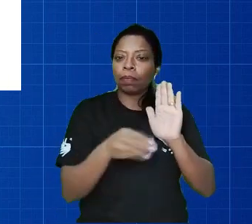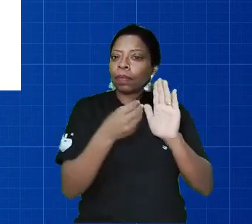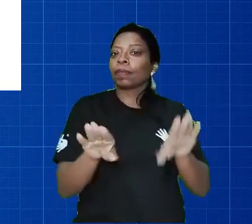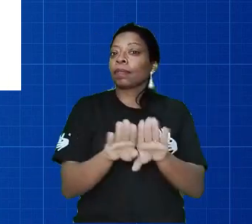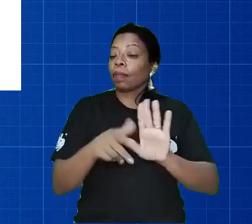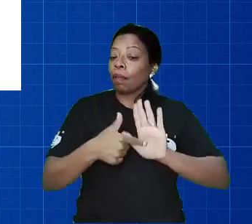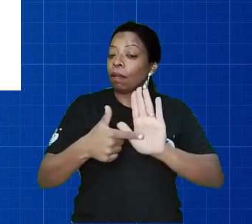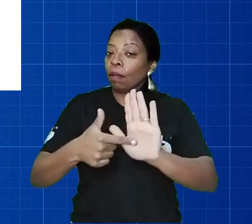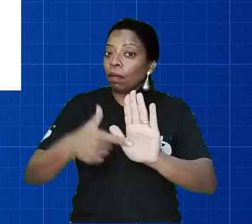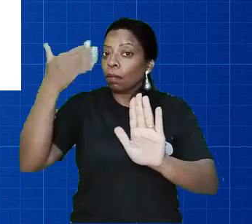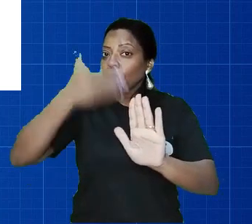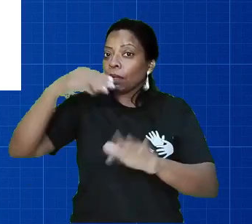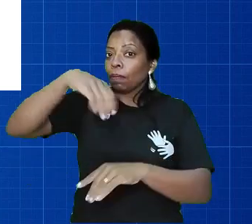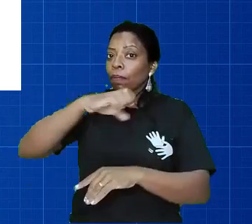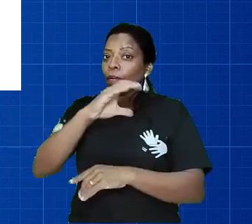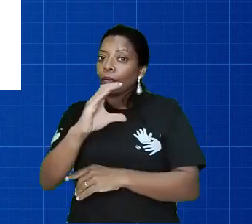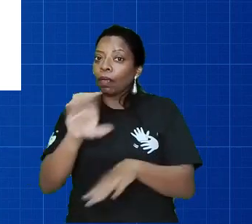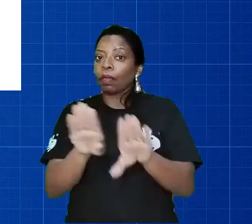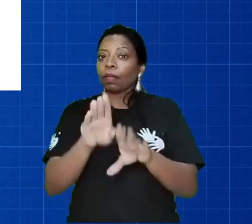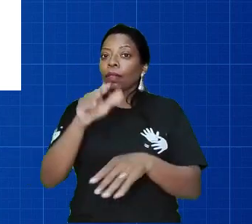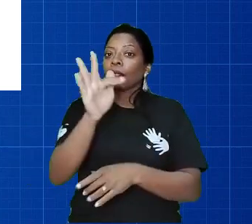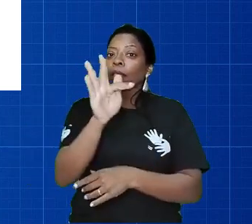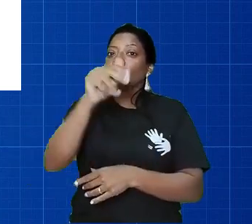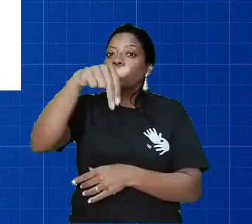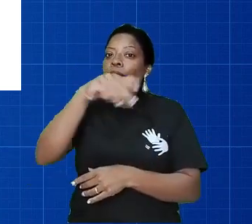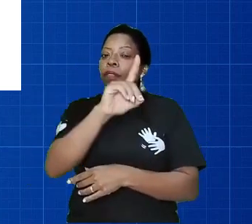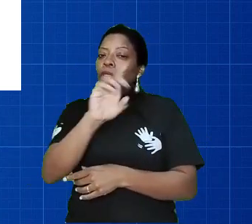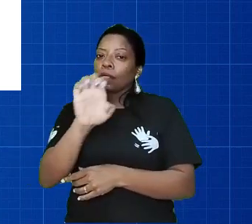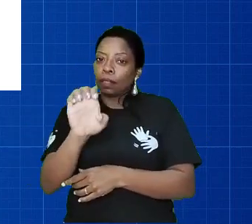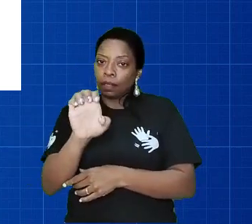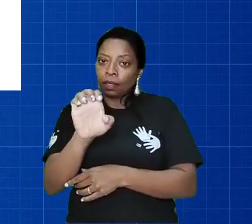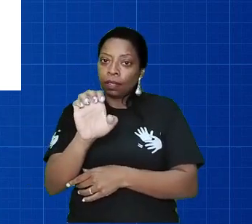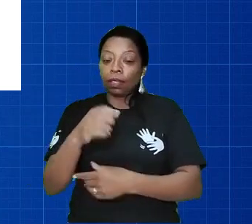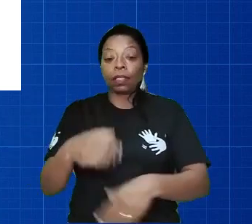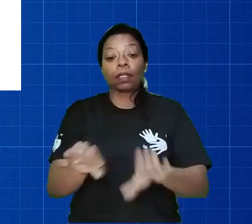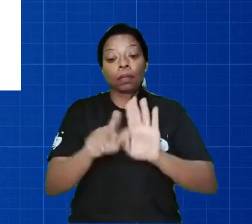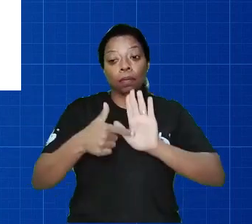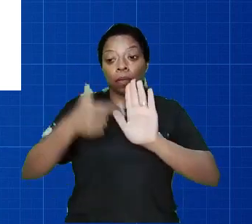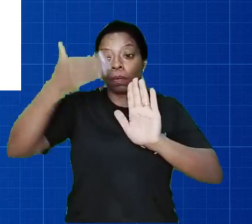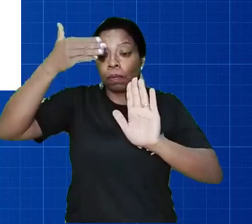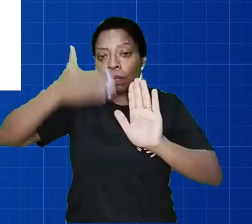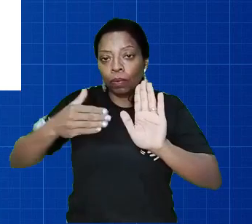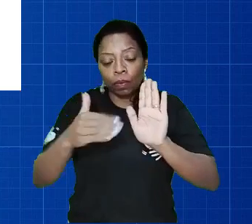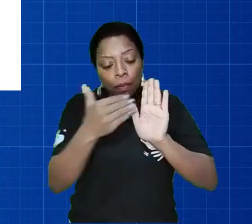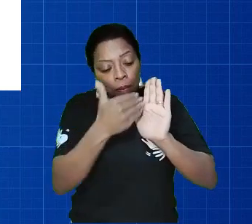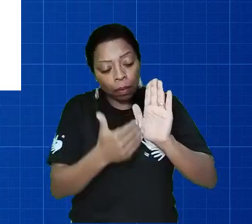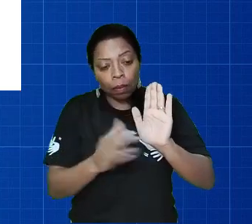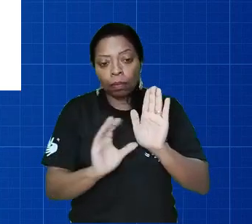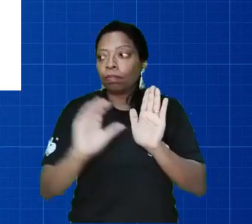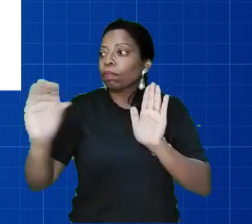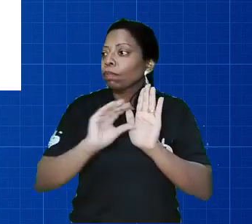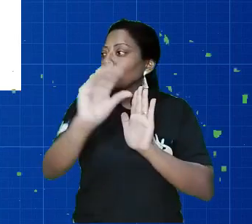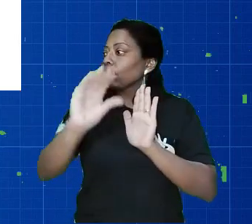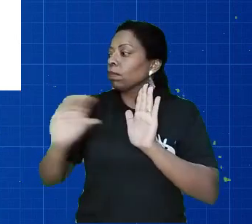e do FNDE, além de cuidar com a prestação de contas. Então, a prestação de contas